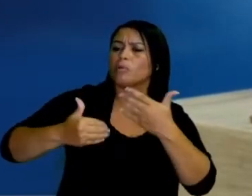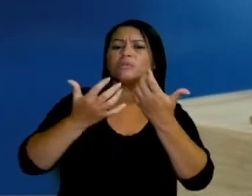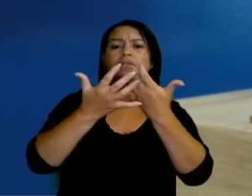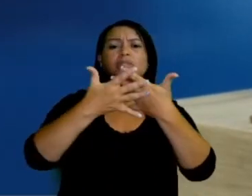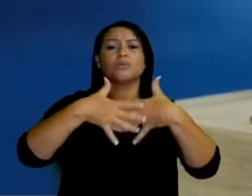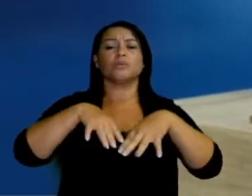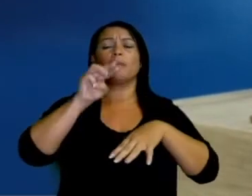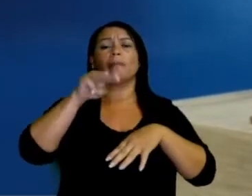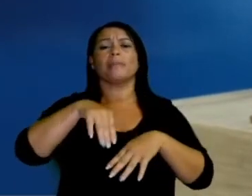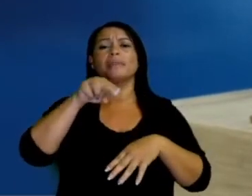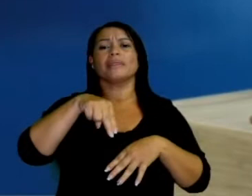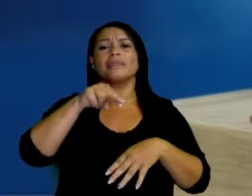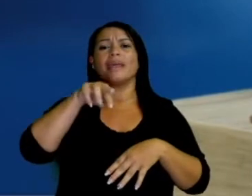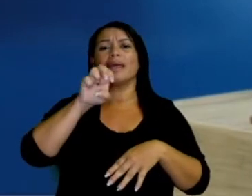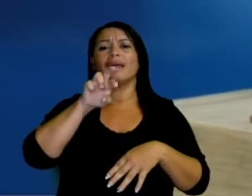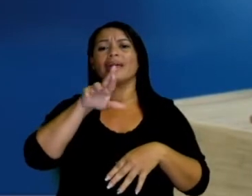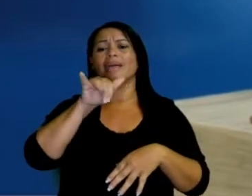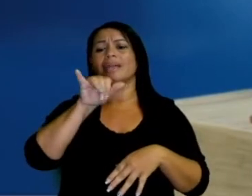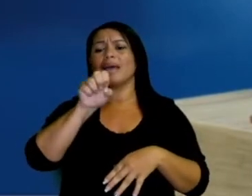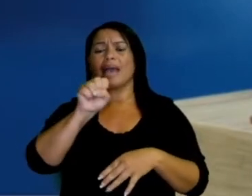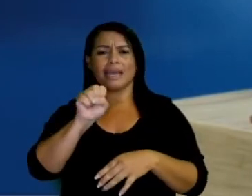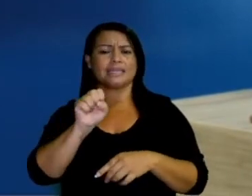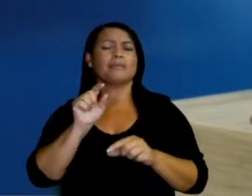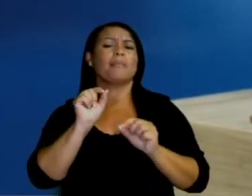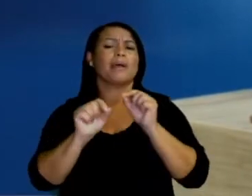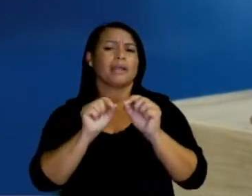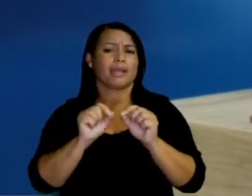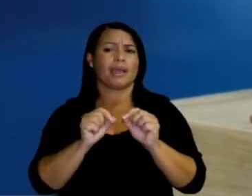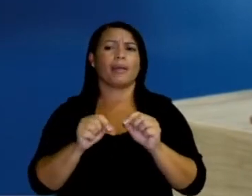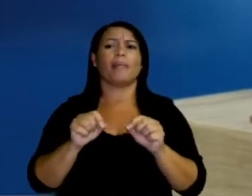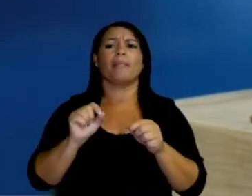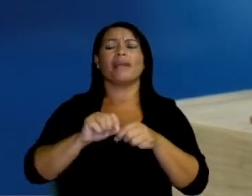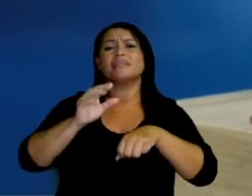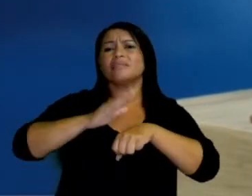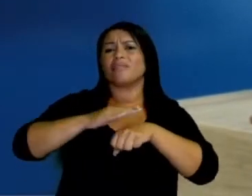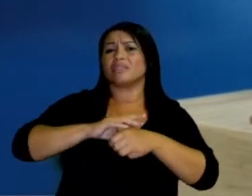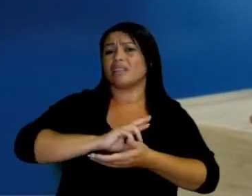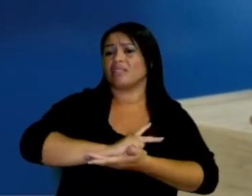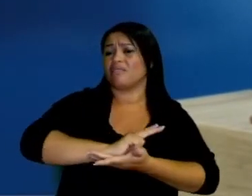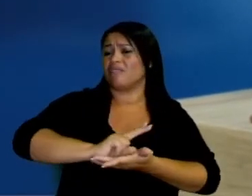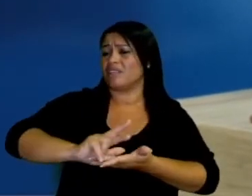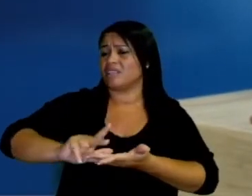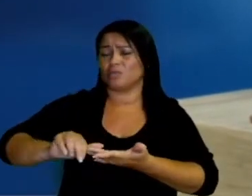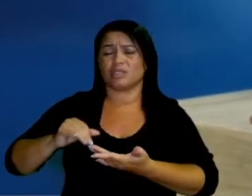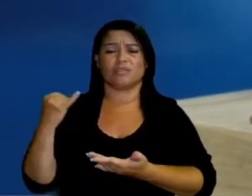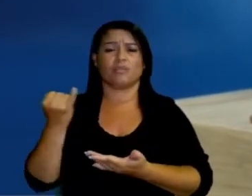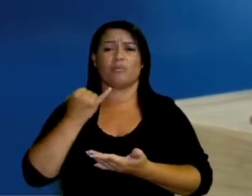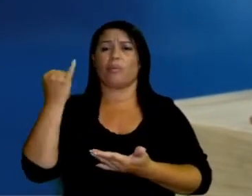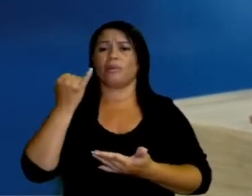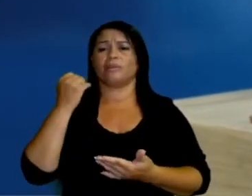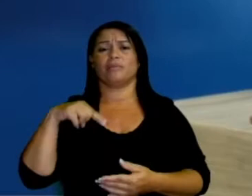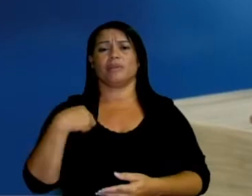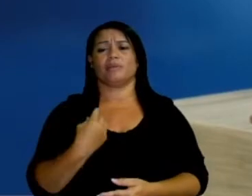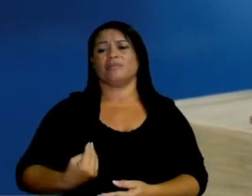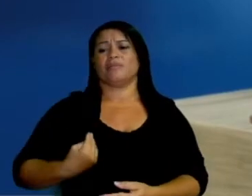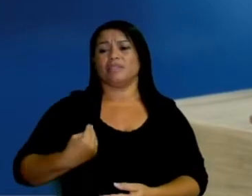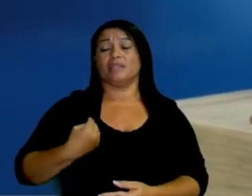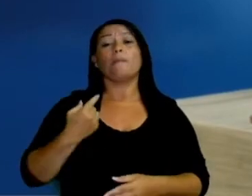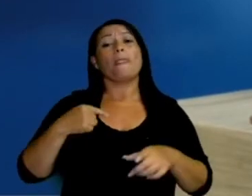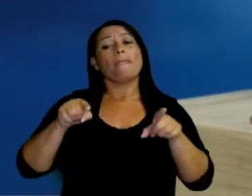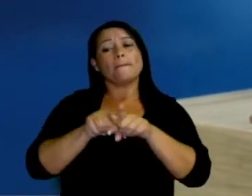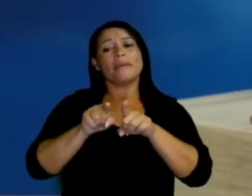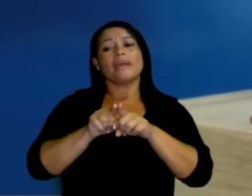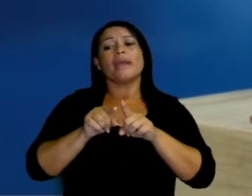nosso território, vão estar aí para a gente produzir diversas coisas que vão ser essenciais para a nossa vida, tá? E aí